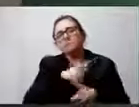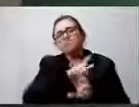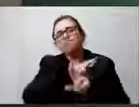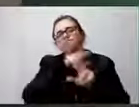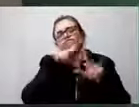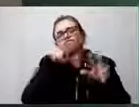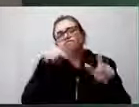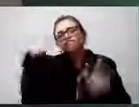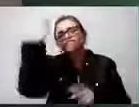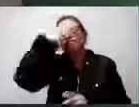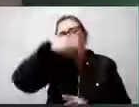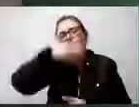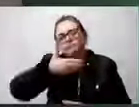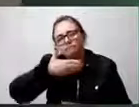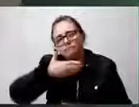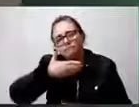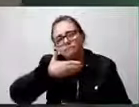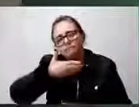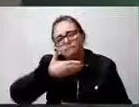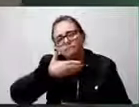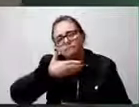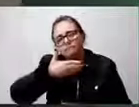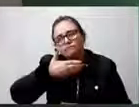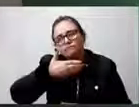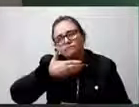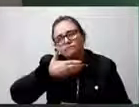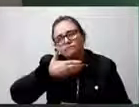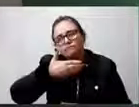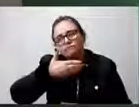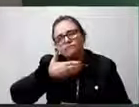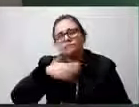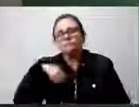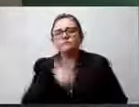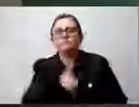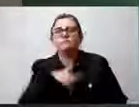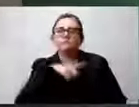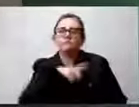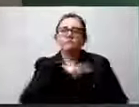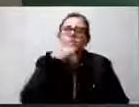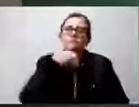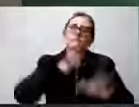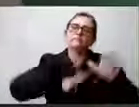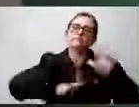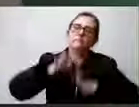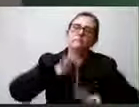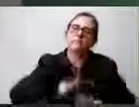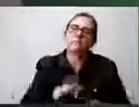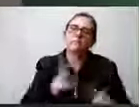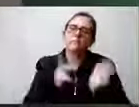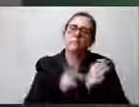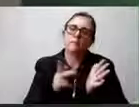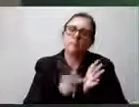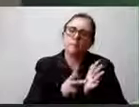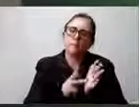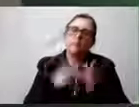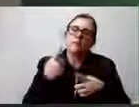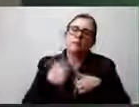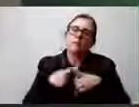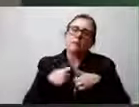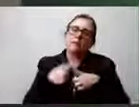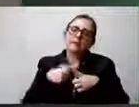né? Que sujeitam, né? Que a gente tenha essa calma. Na verdade, assim, o fato de ter